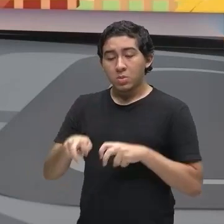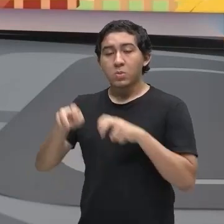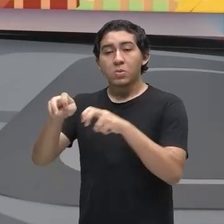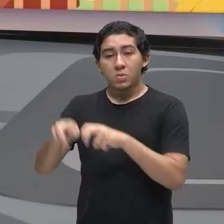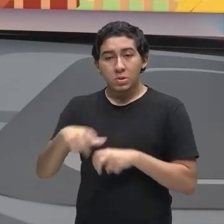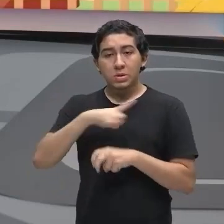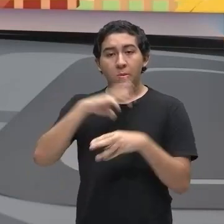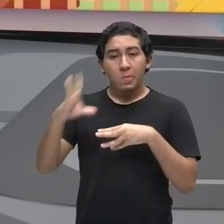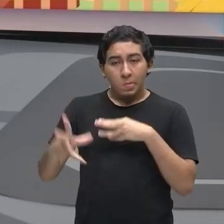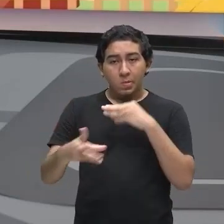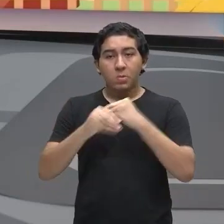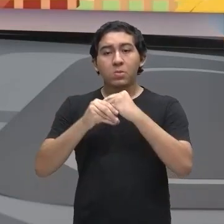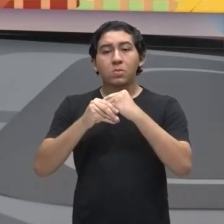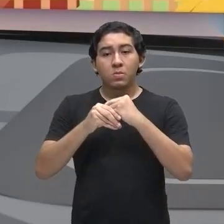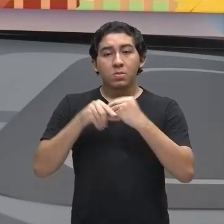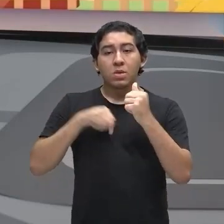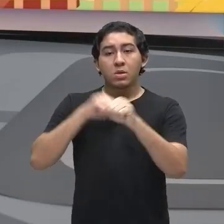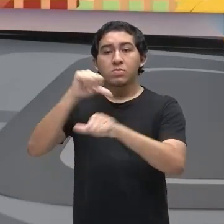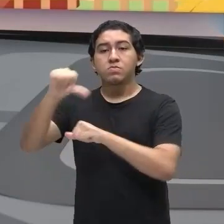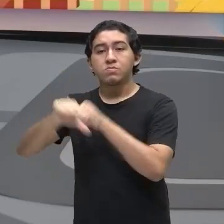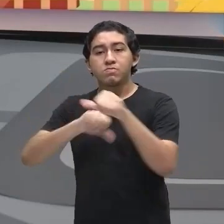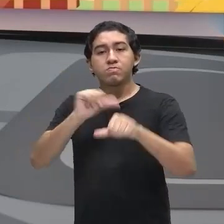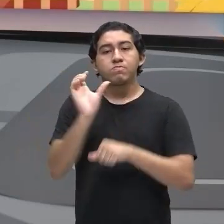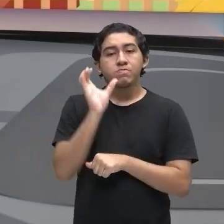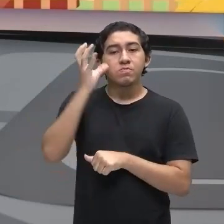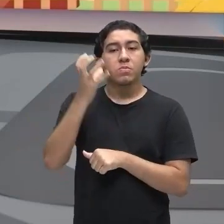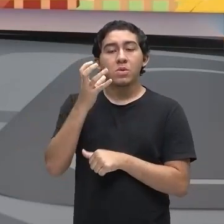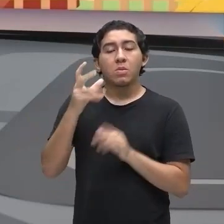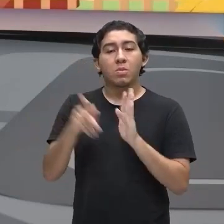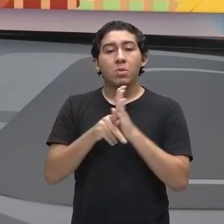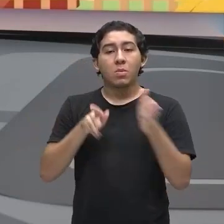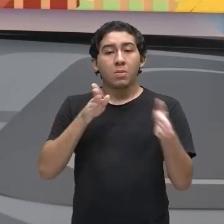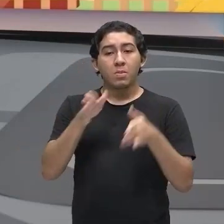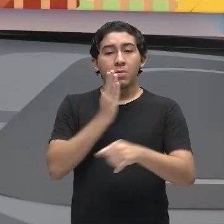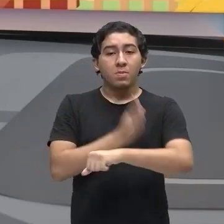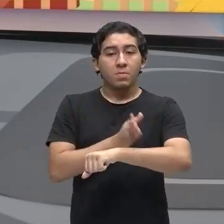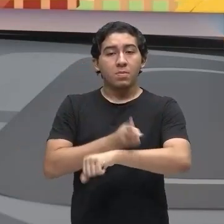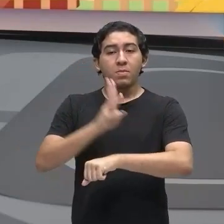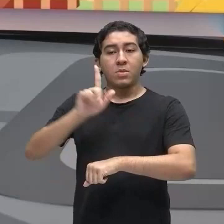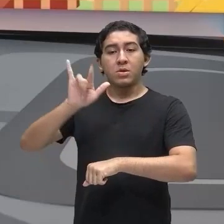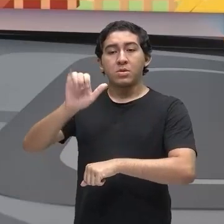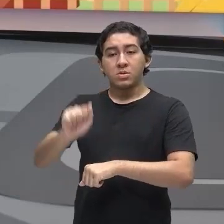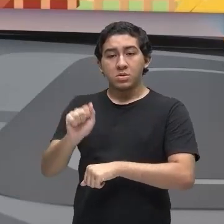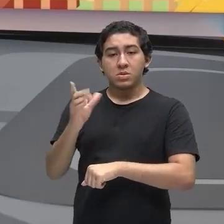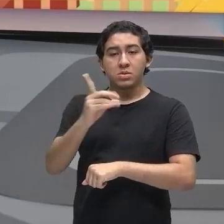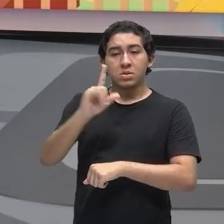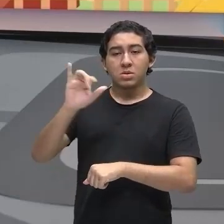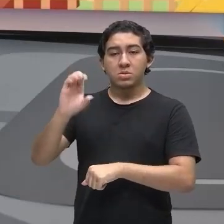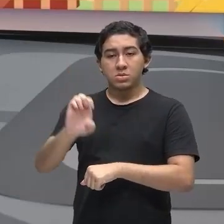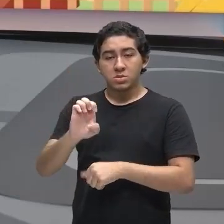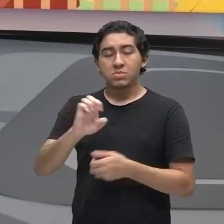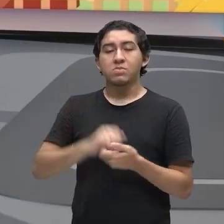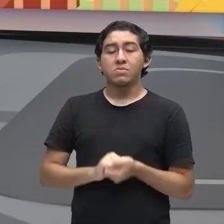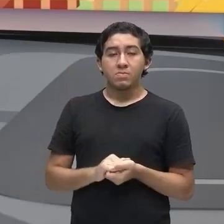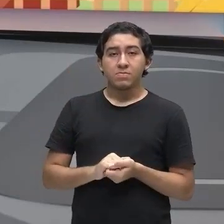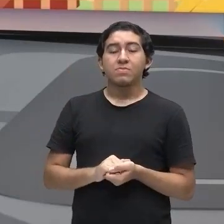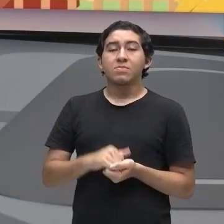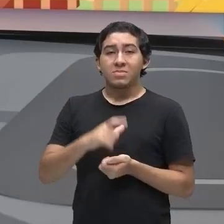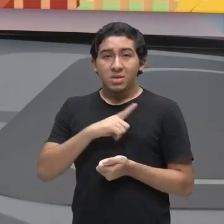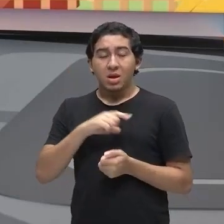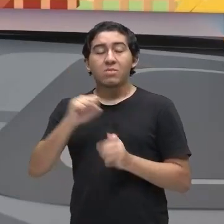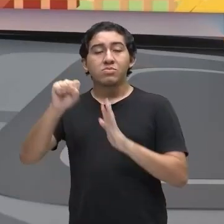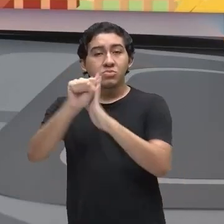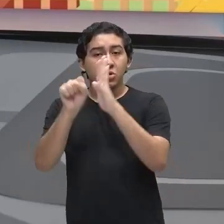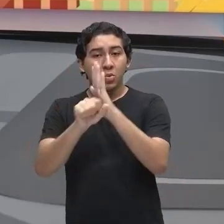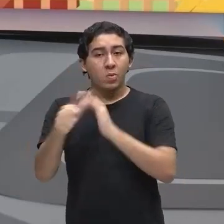para essas mudanças que vão acontecer durante a Baixa Idade Média, ali logo depois do século XI na